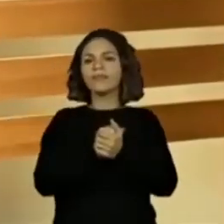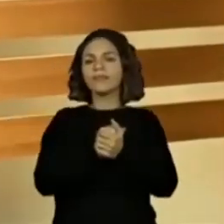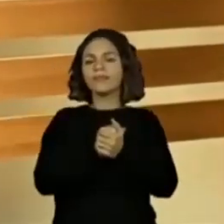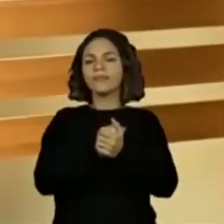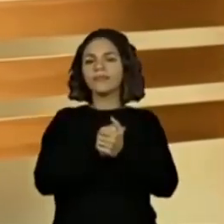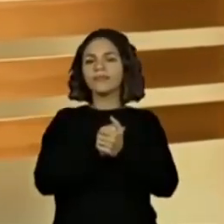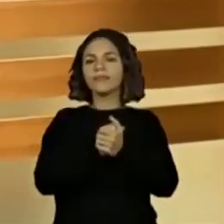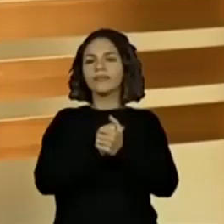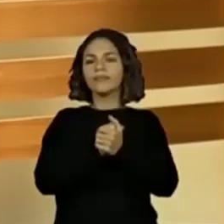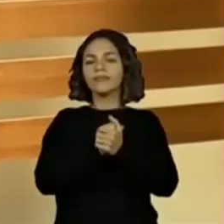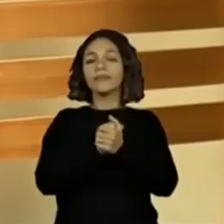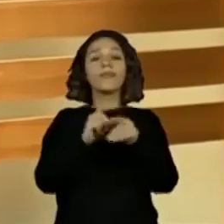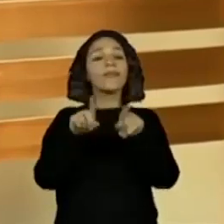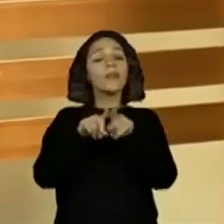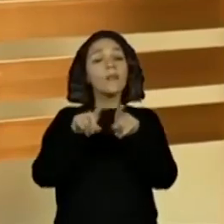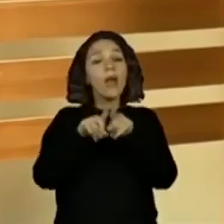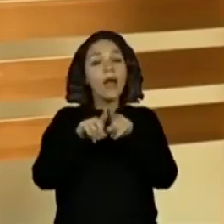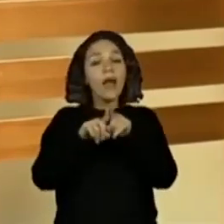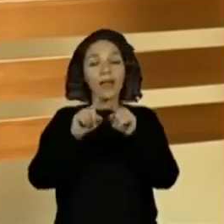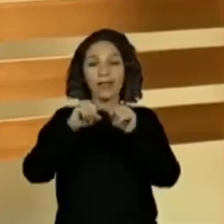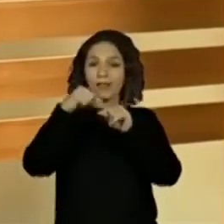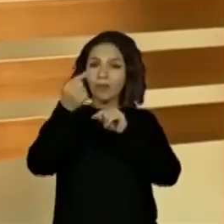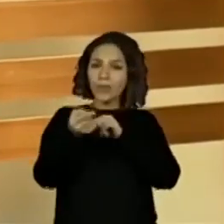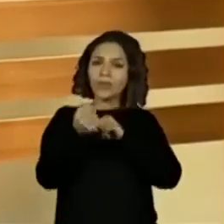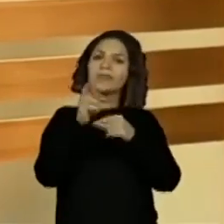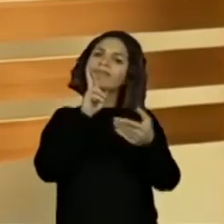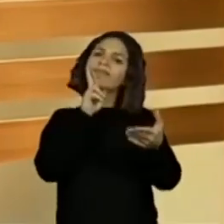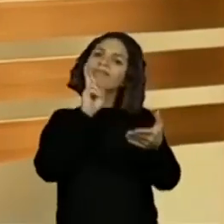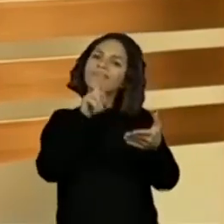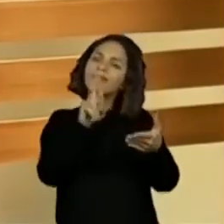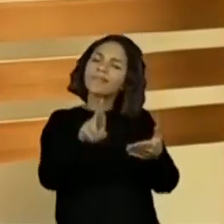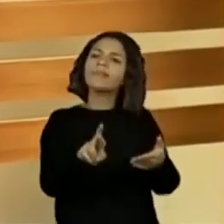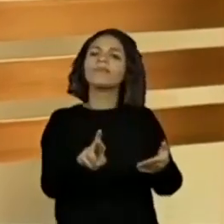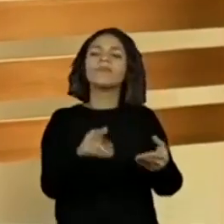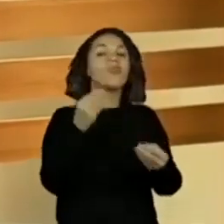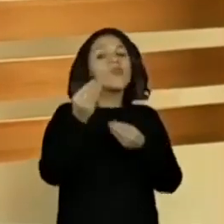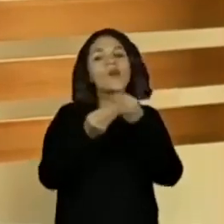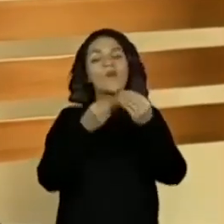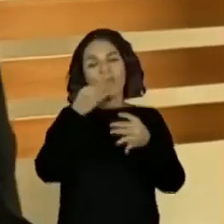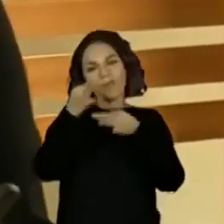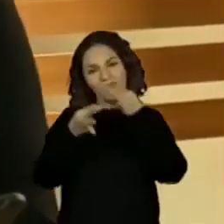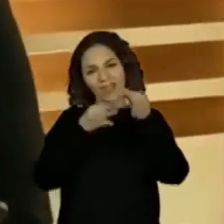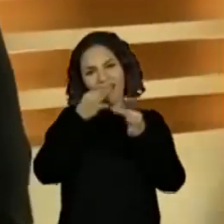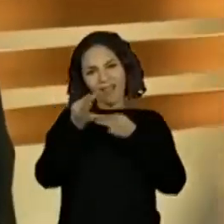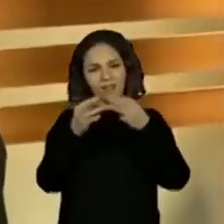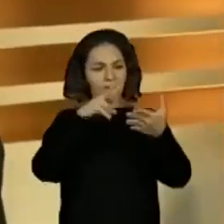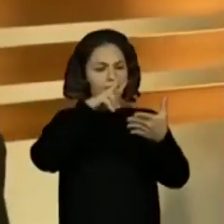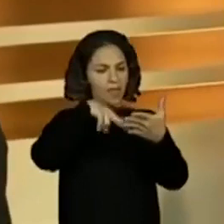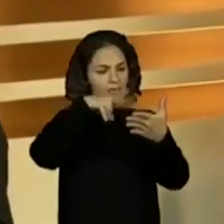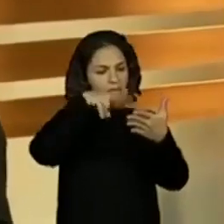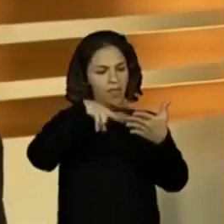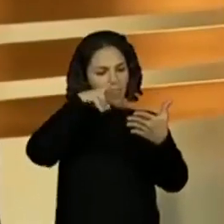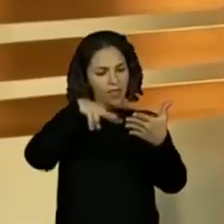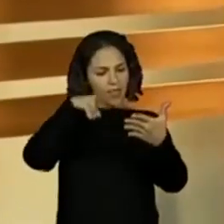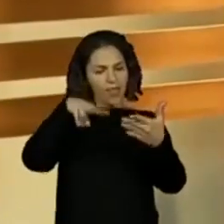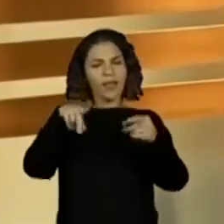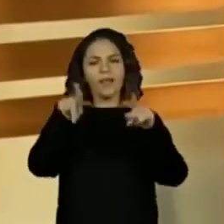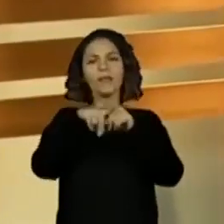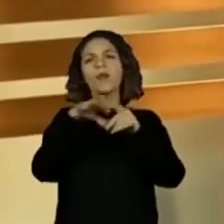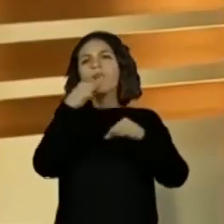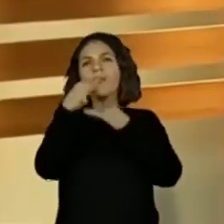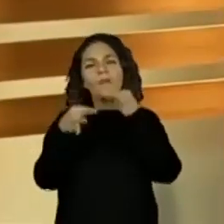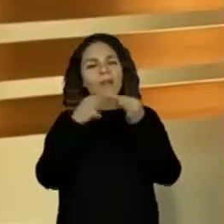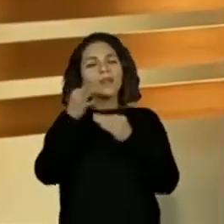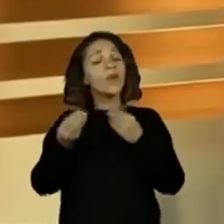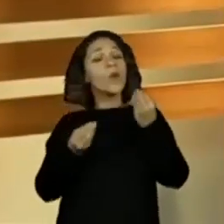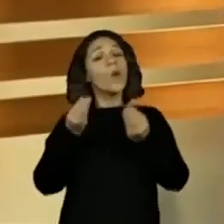e responder depois, comentar como que foi essa leitura. Faz a leitura e comenta depois como é